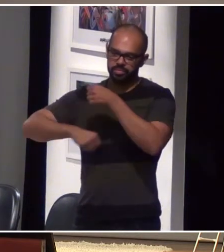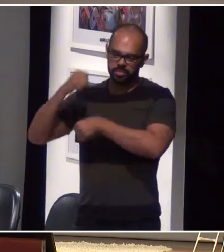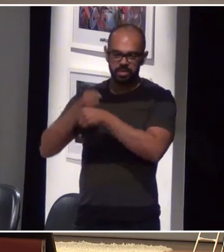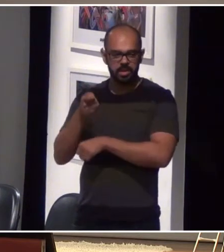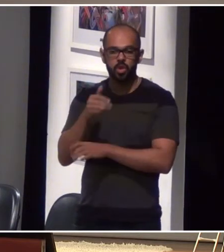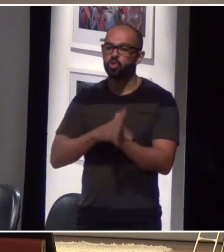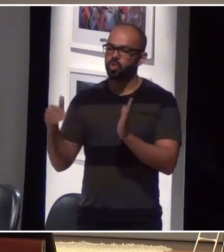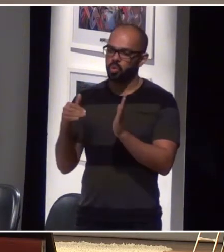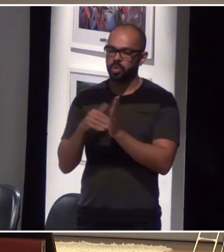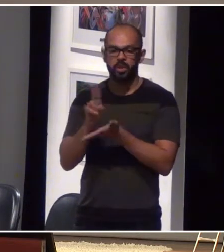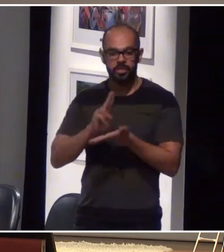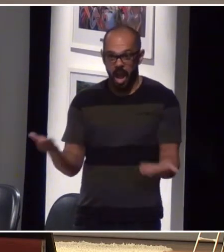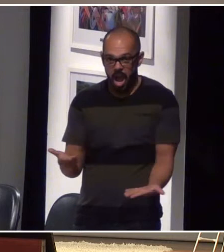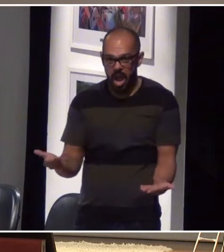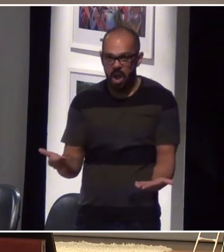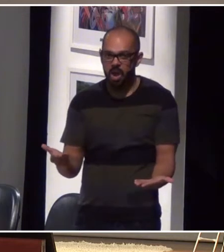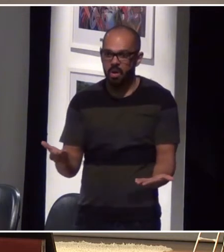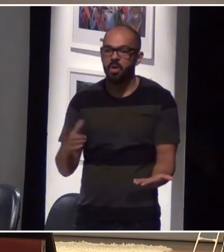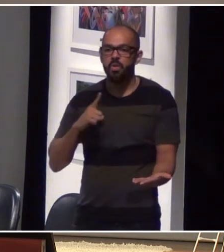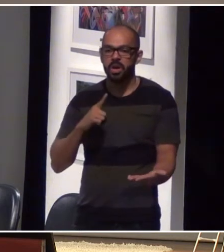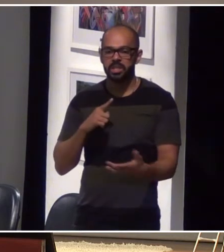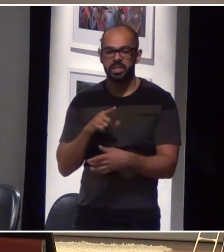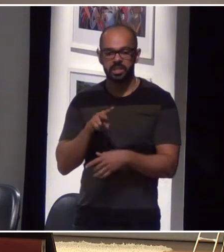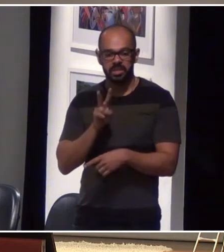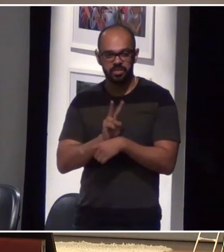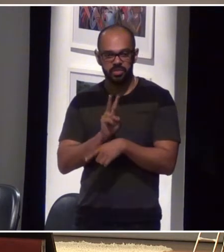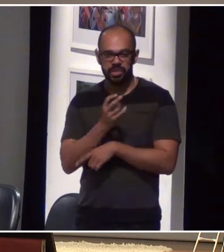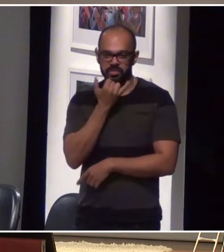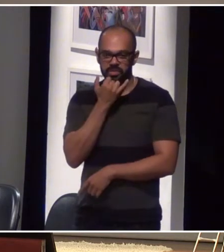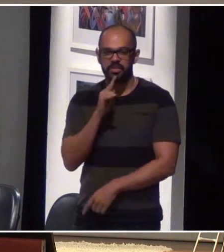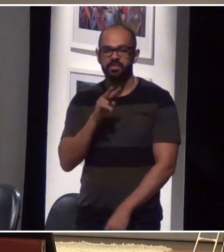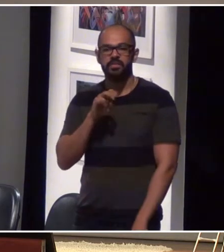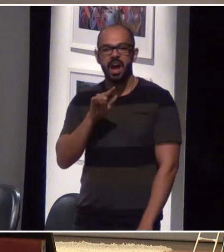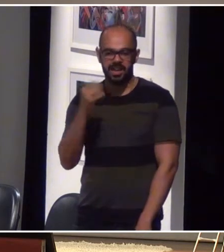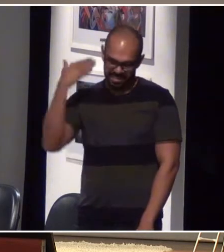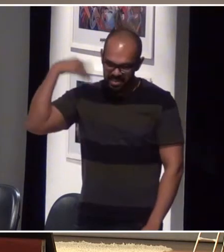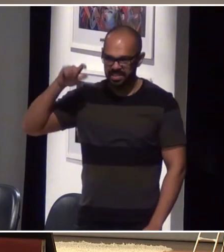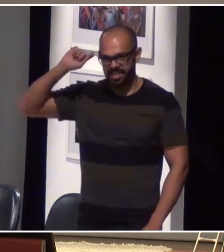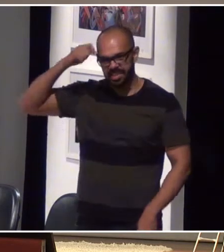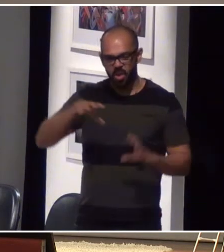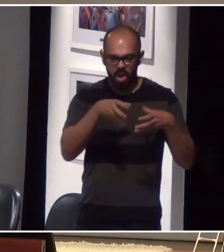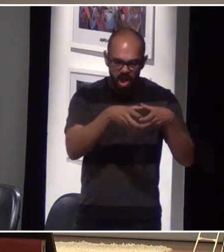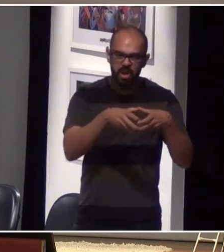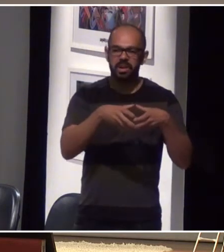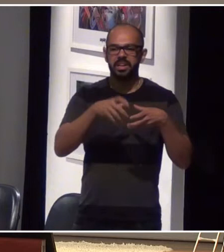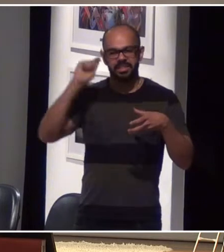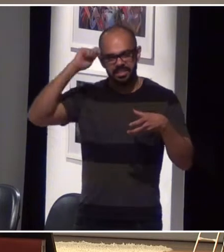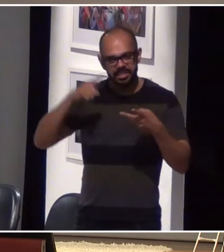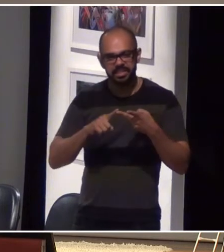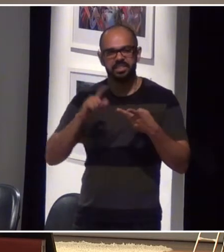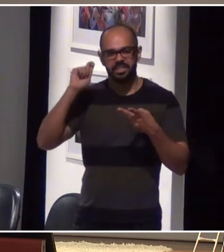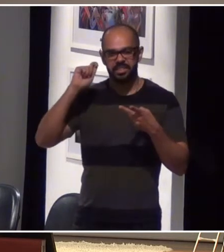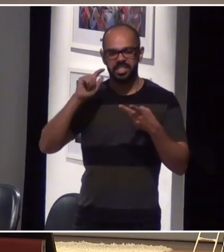últimos anos. Então, todas as universidades agora, nas reservas de vagas que antes eram destinadas a comunidades quilombolas,